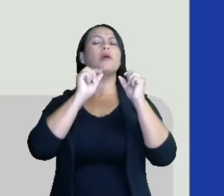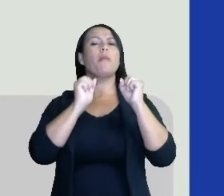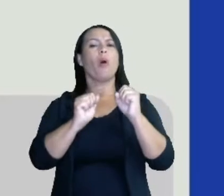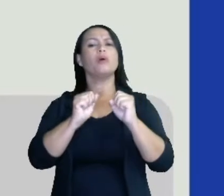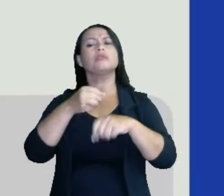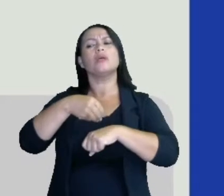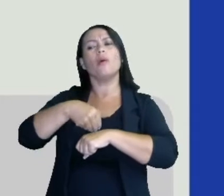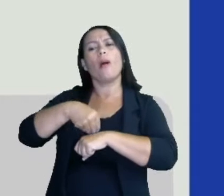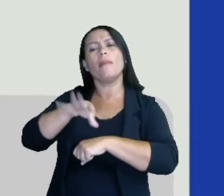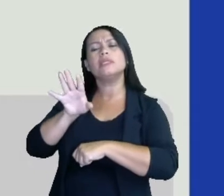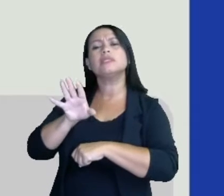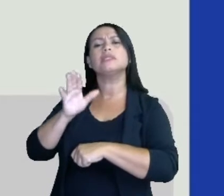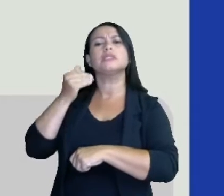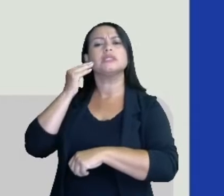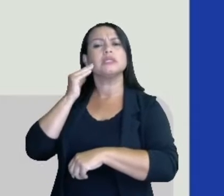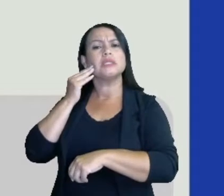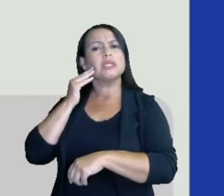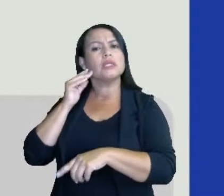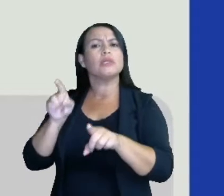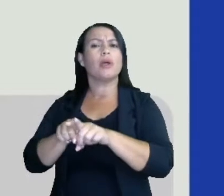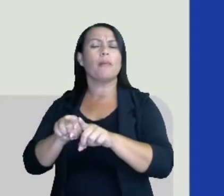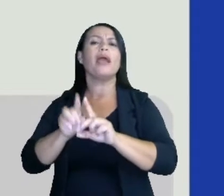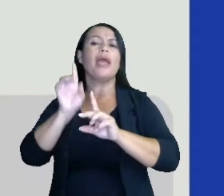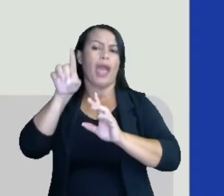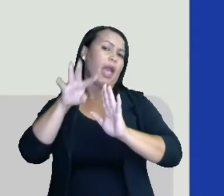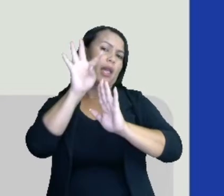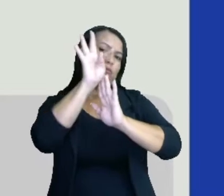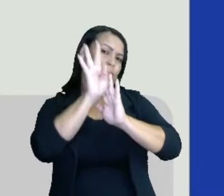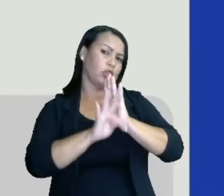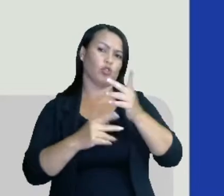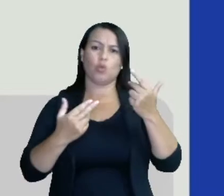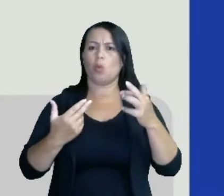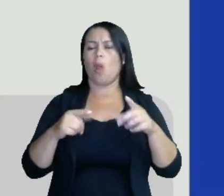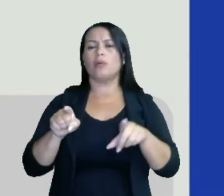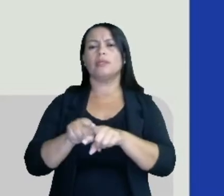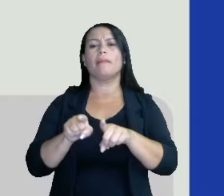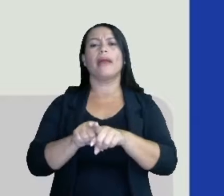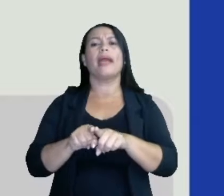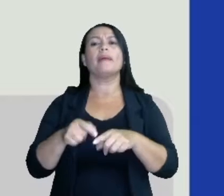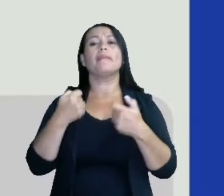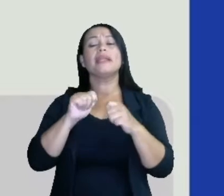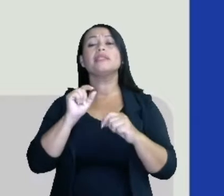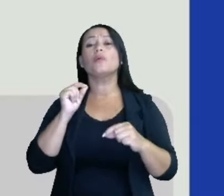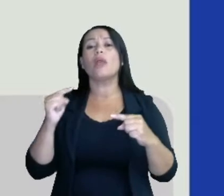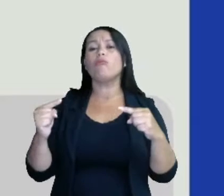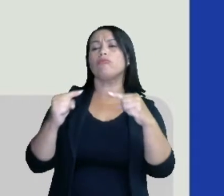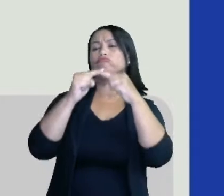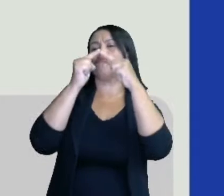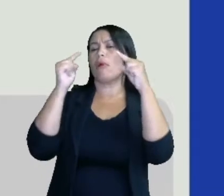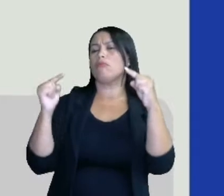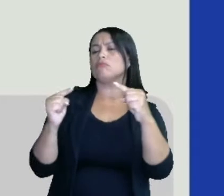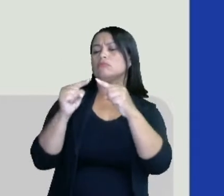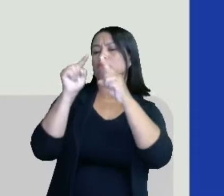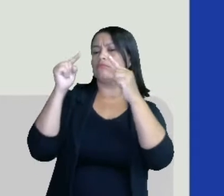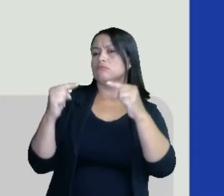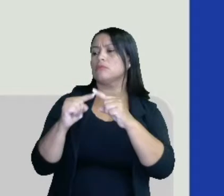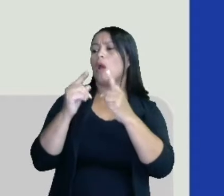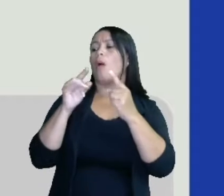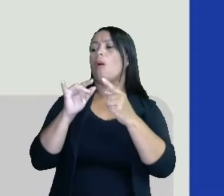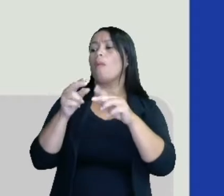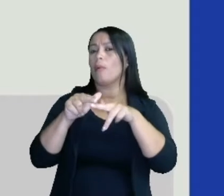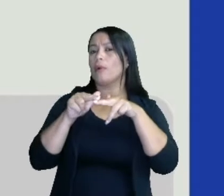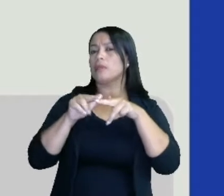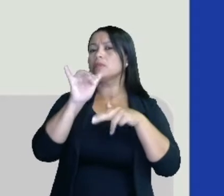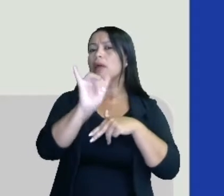mensagem compreensível, é um texto. Então tem que ter aí, pessoal, uma conexão, uma ligação. Por isso que eu coloquei essa